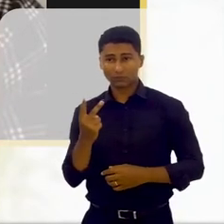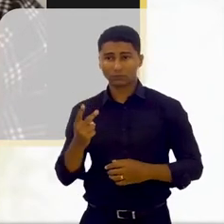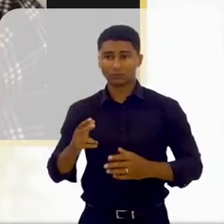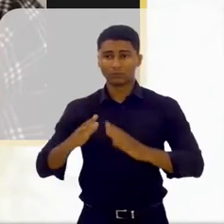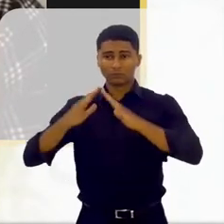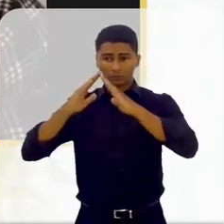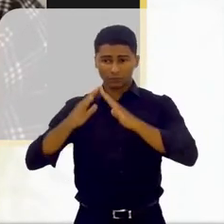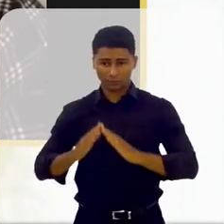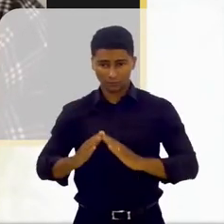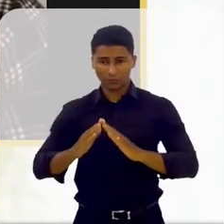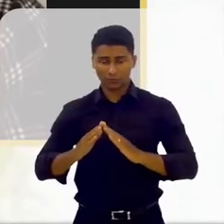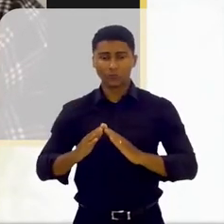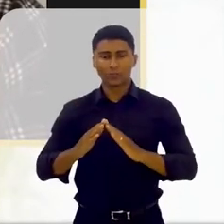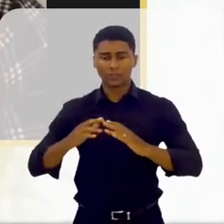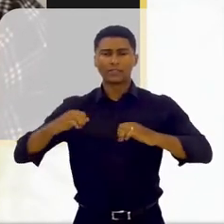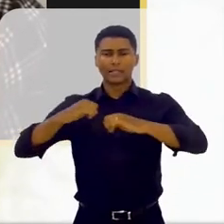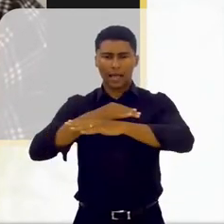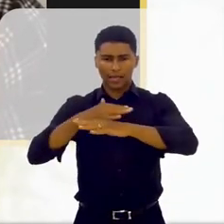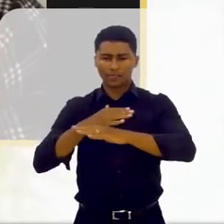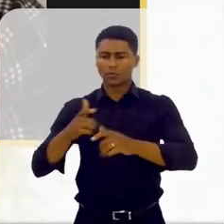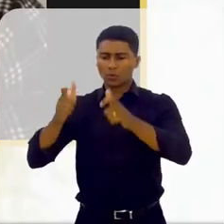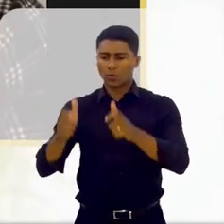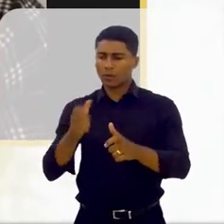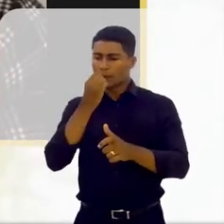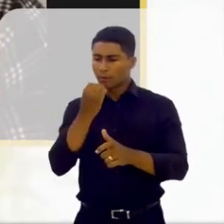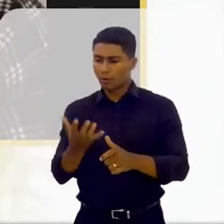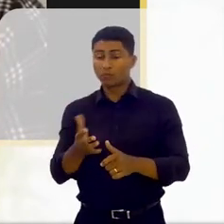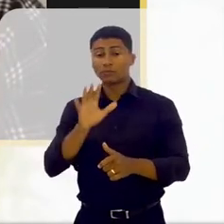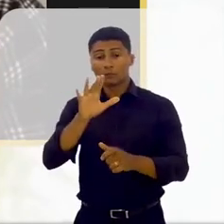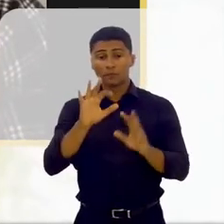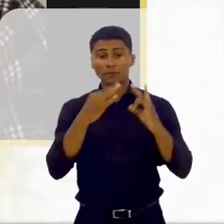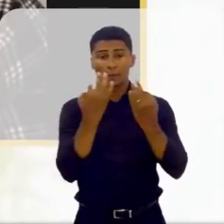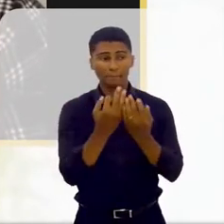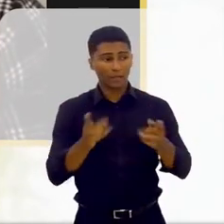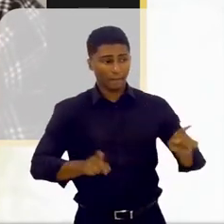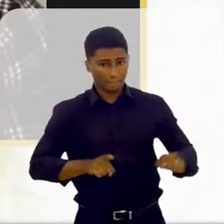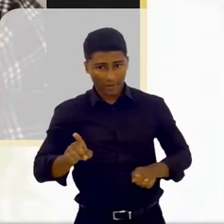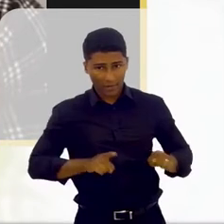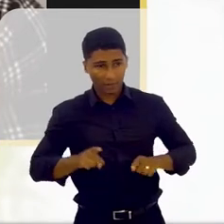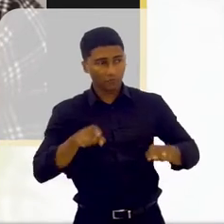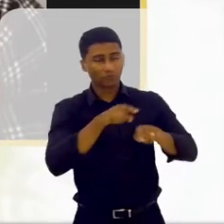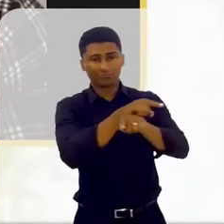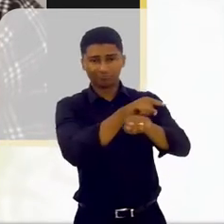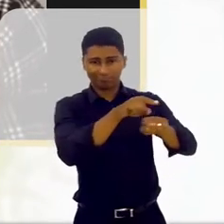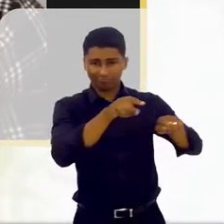nós moramos hoje numa região boa, né? Porém, a nossa família, né, nossos primos, etc., não tiveram